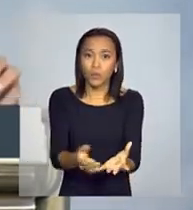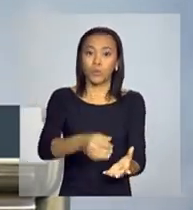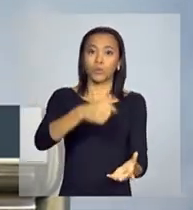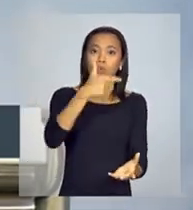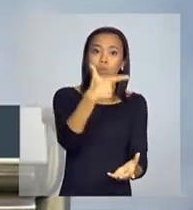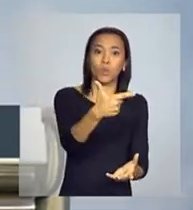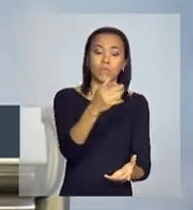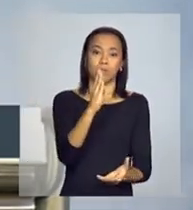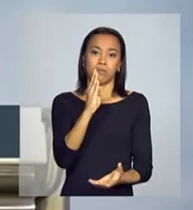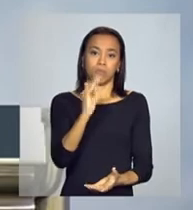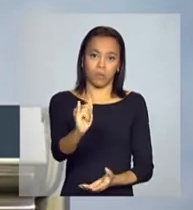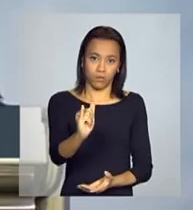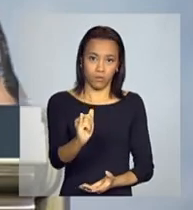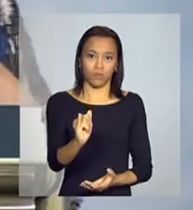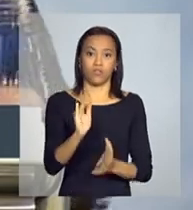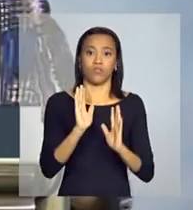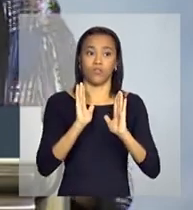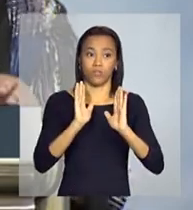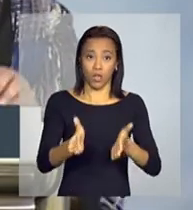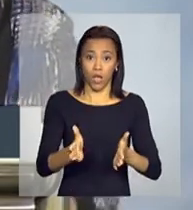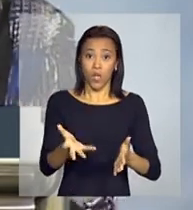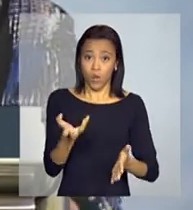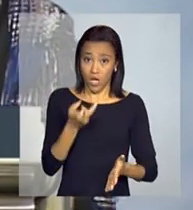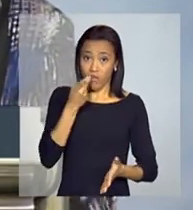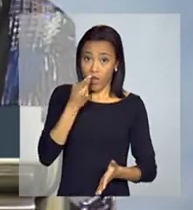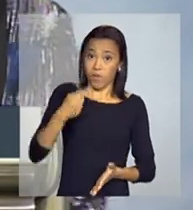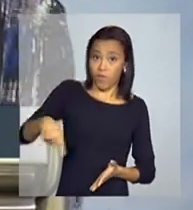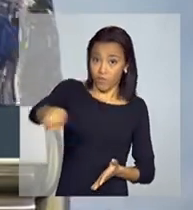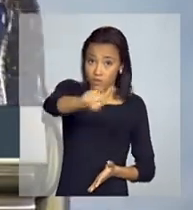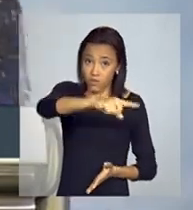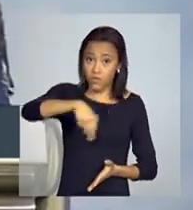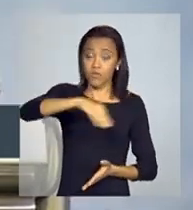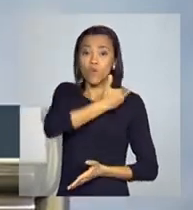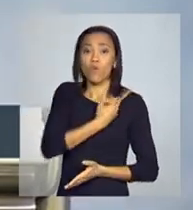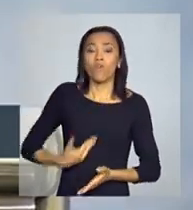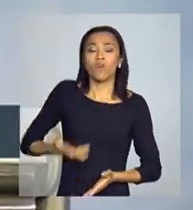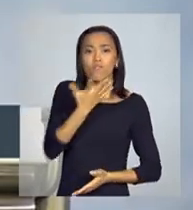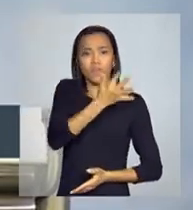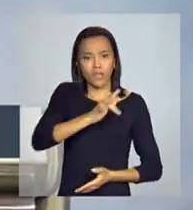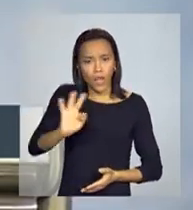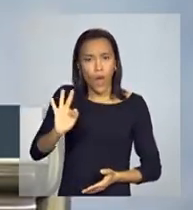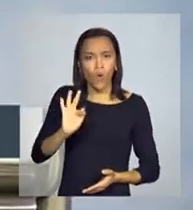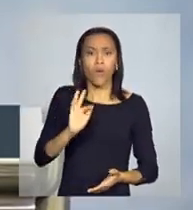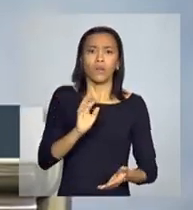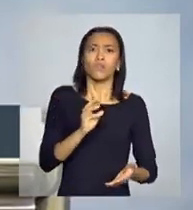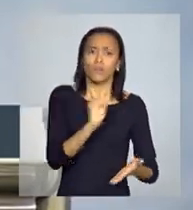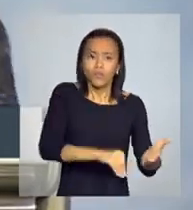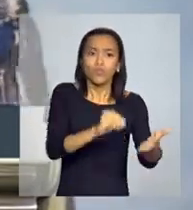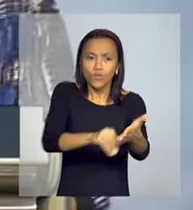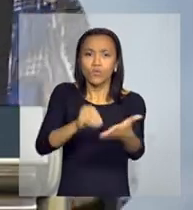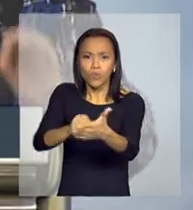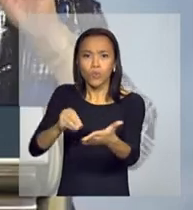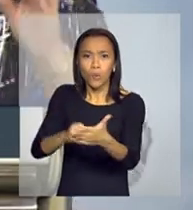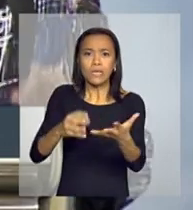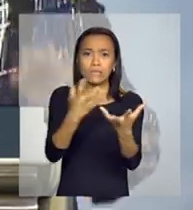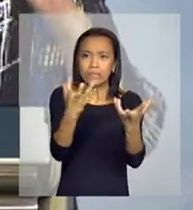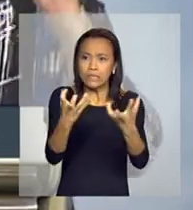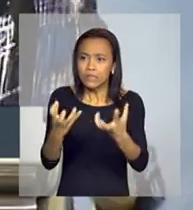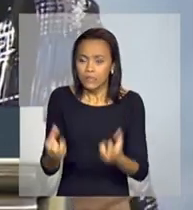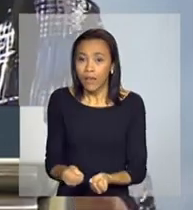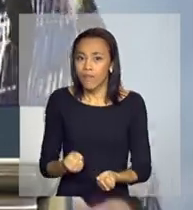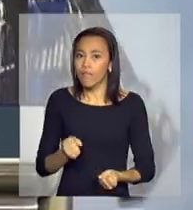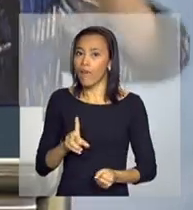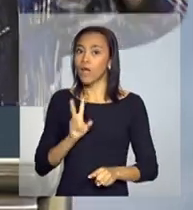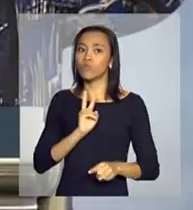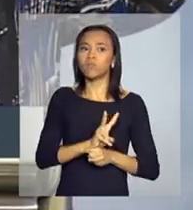2 bilhões. Eu quero dizer para vocês que o governo federal, enquanto houver seca, vai ficar de